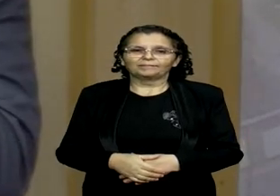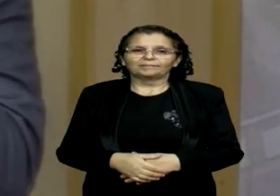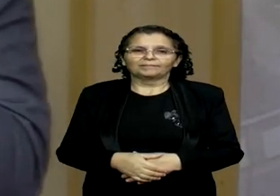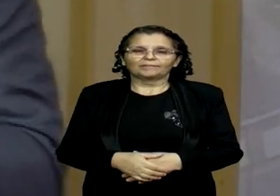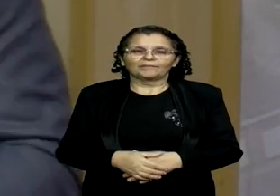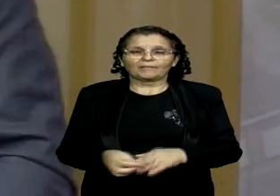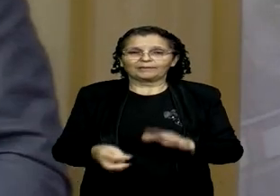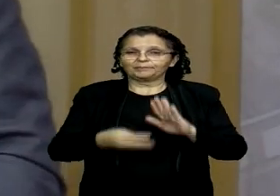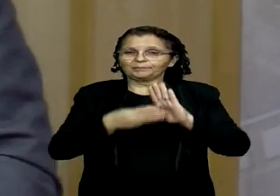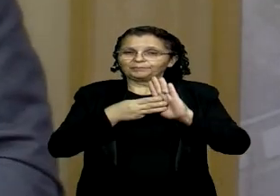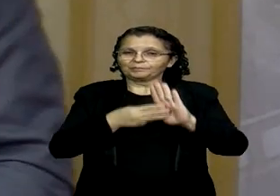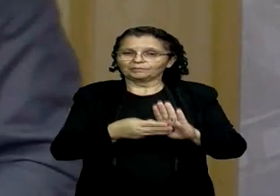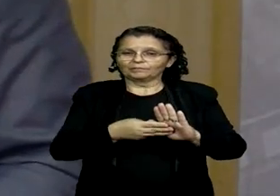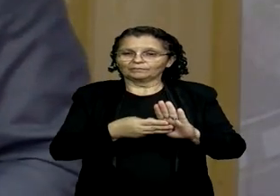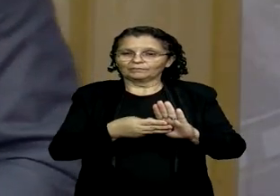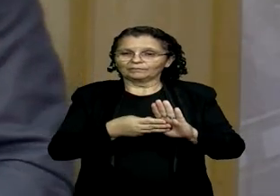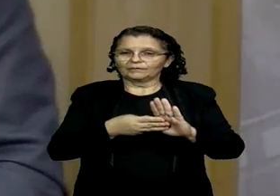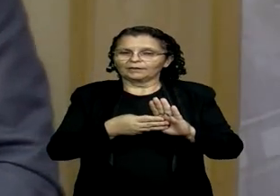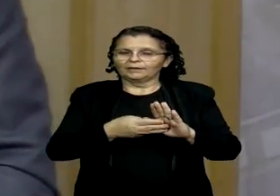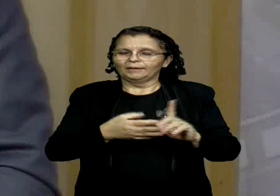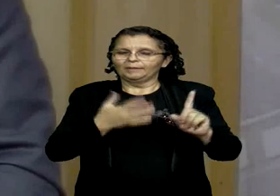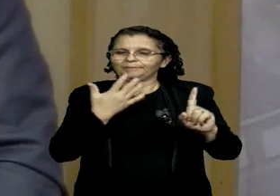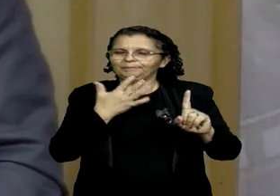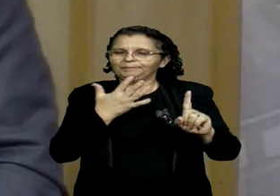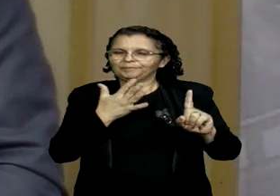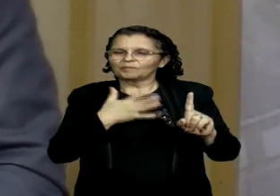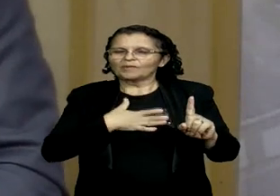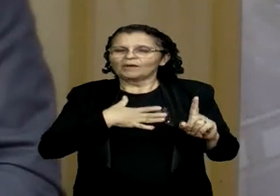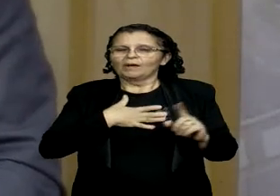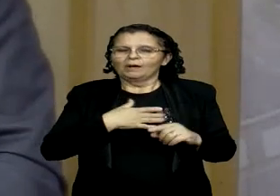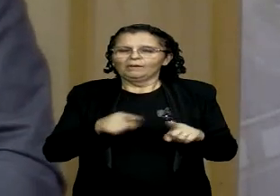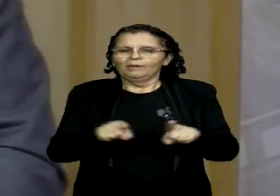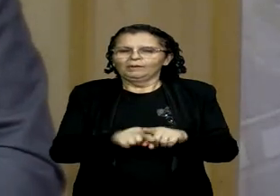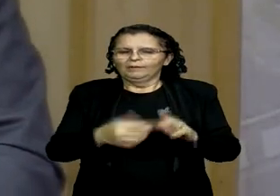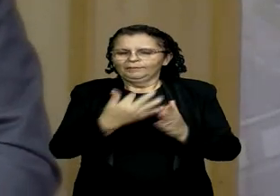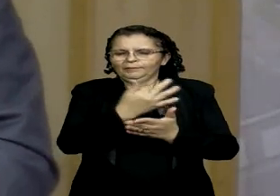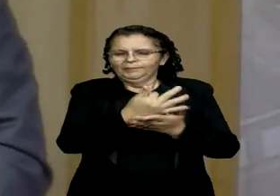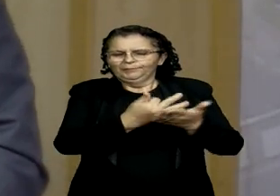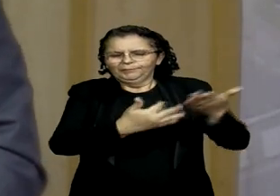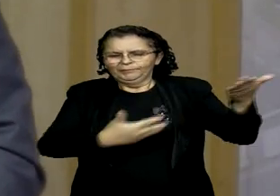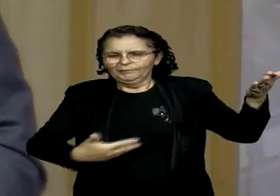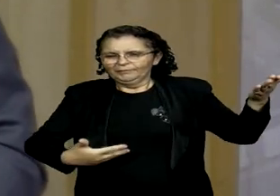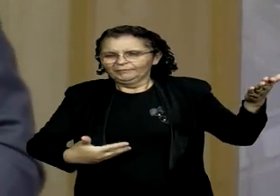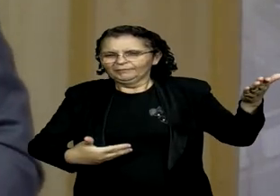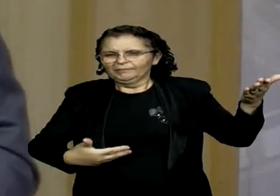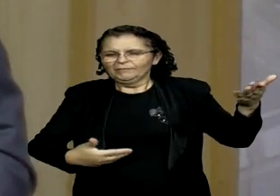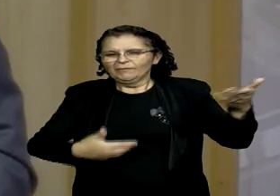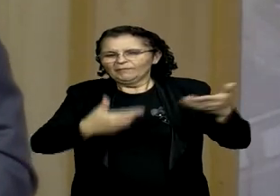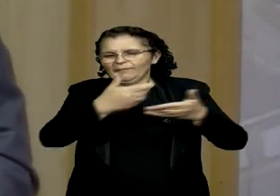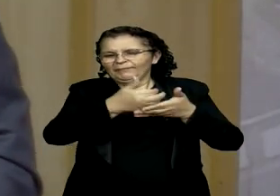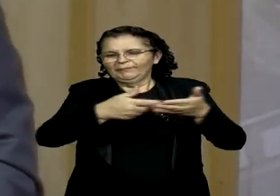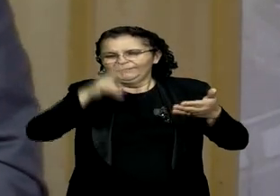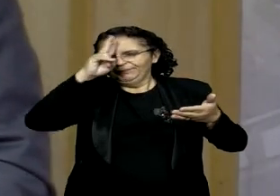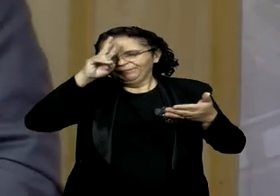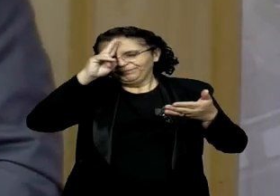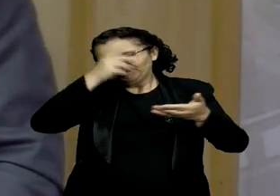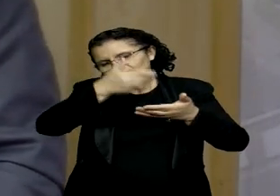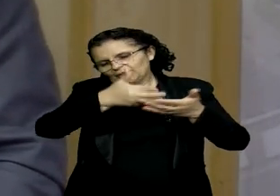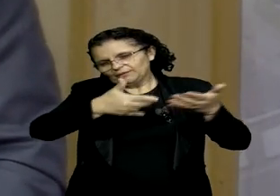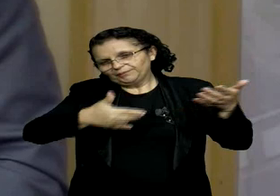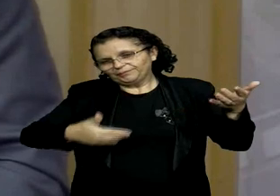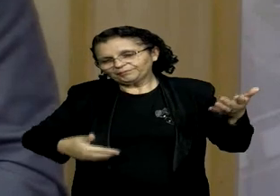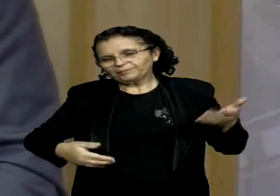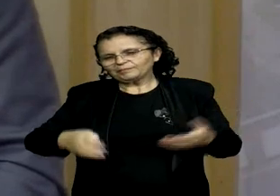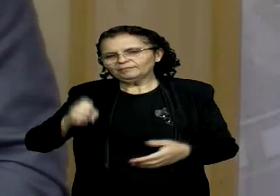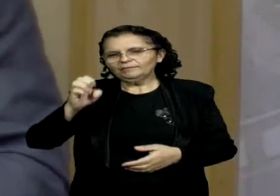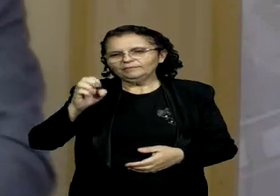Essa moção de congratulações... Fizeram um texto aqui enorme, contando a história do meu amigo